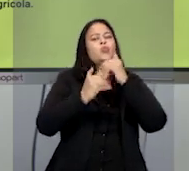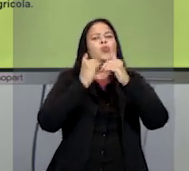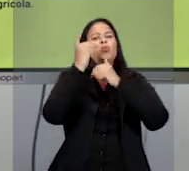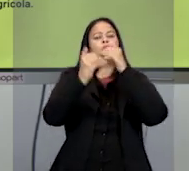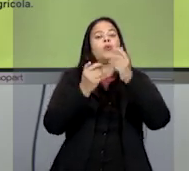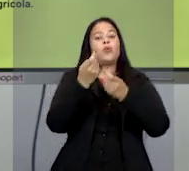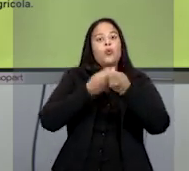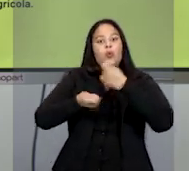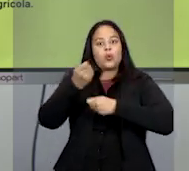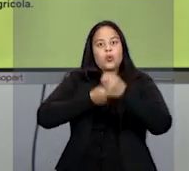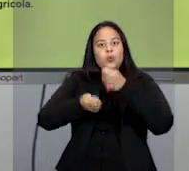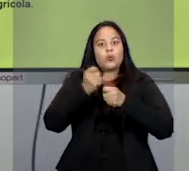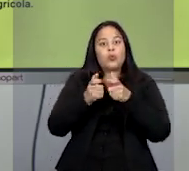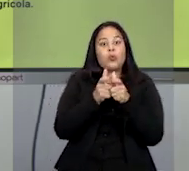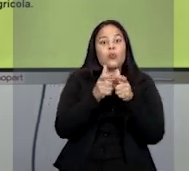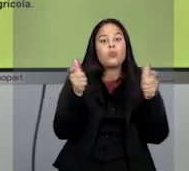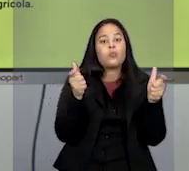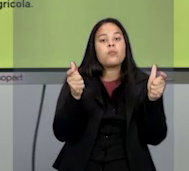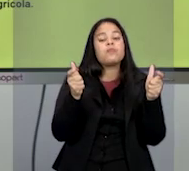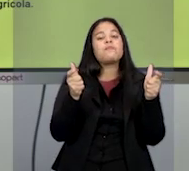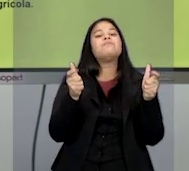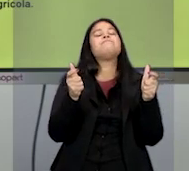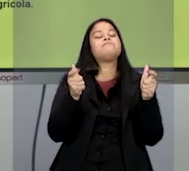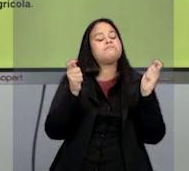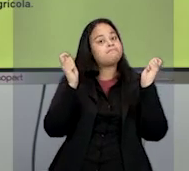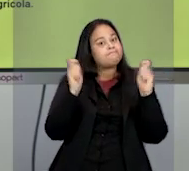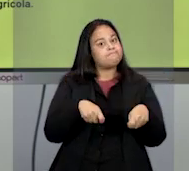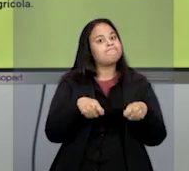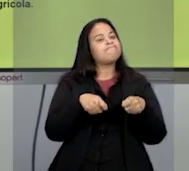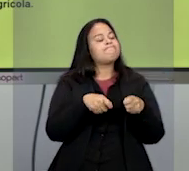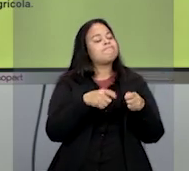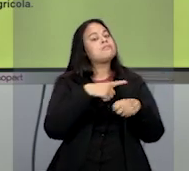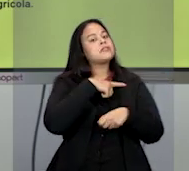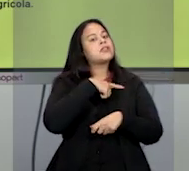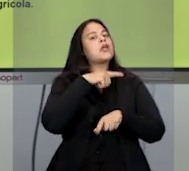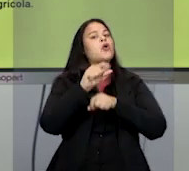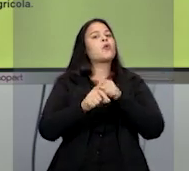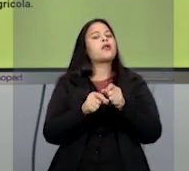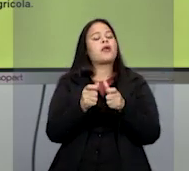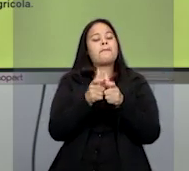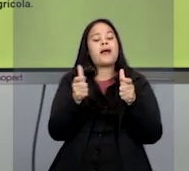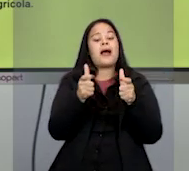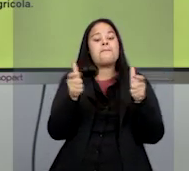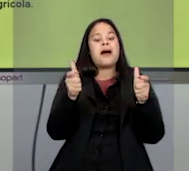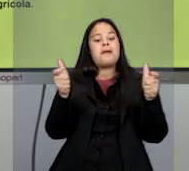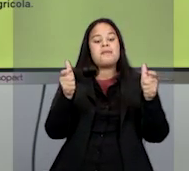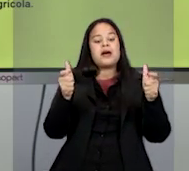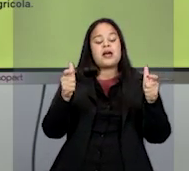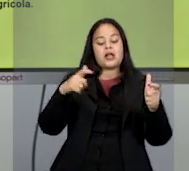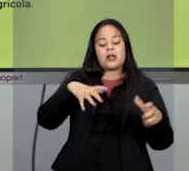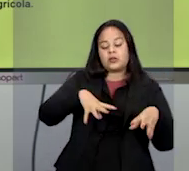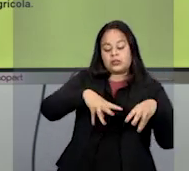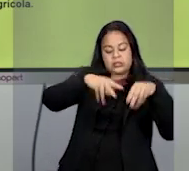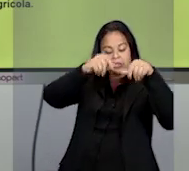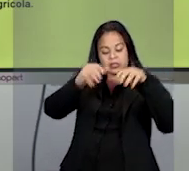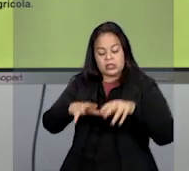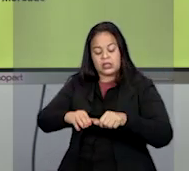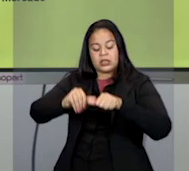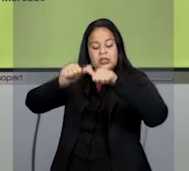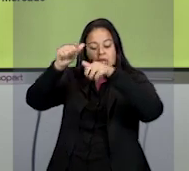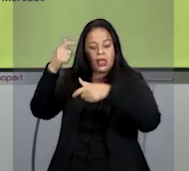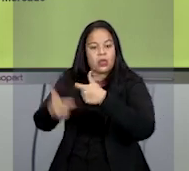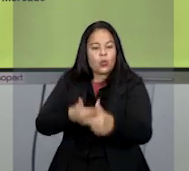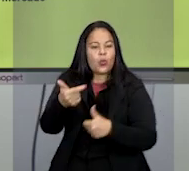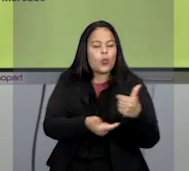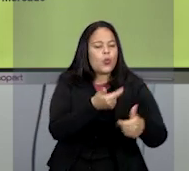lucro aumenta cada vez mais e exige aí que você tenha maior número de quantidade de terras para poder produzir,